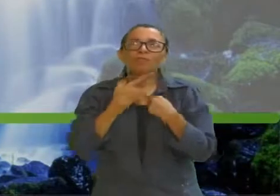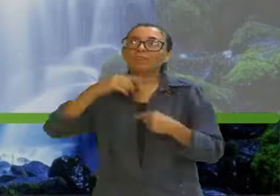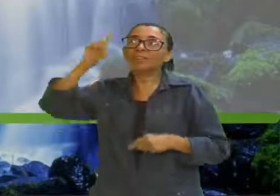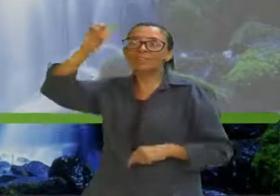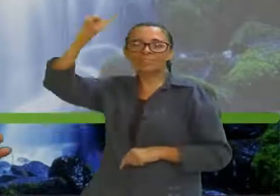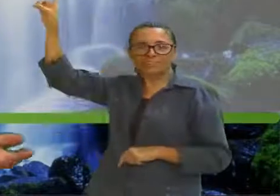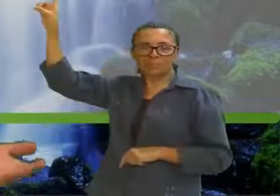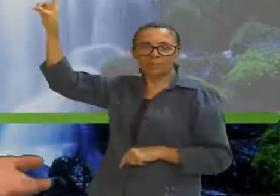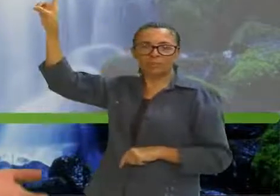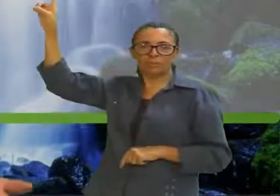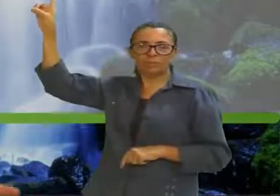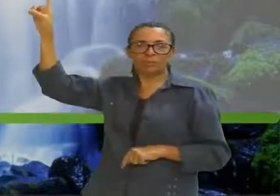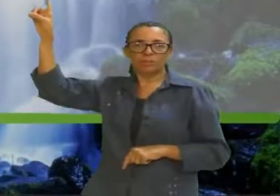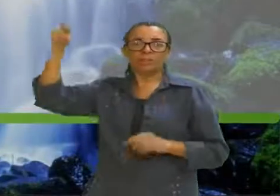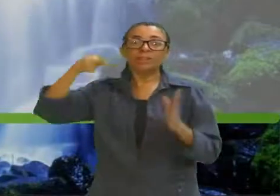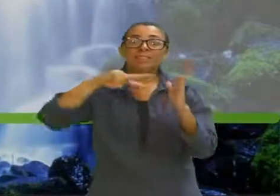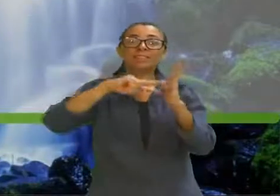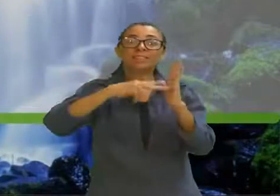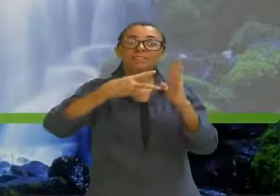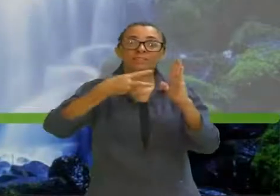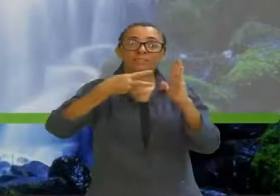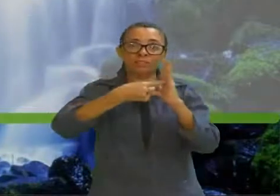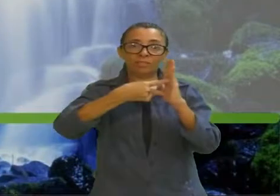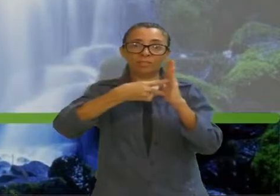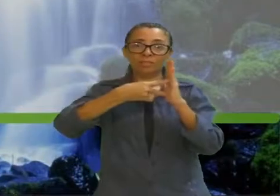Ela é morta em si mesma, né?